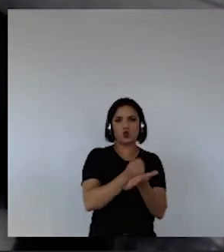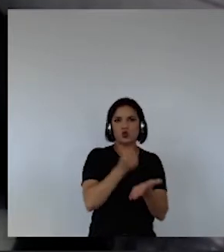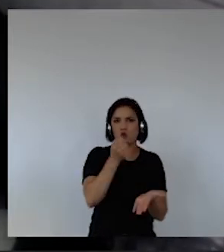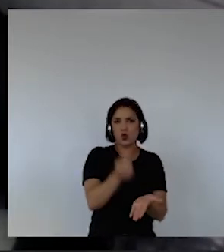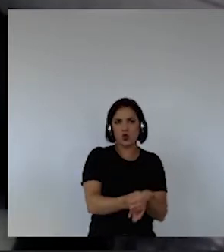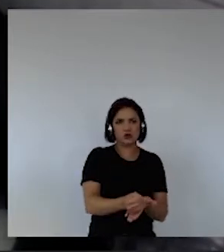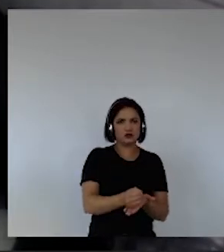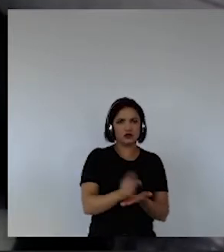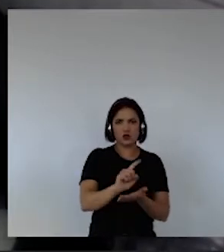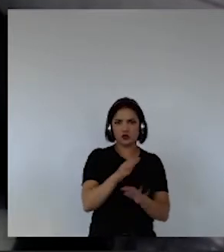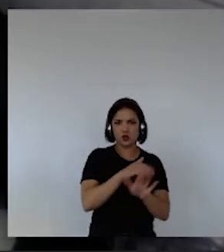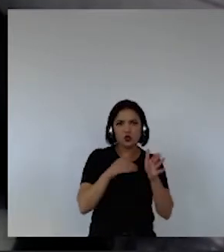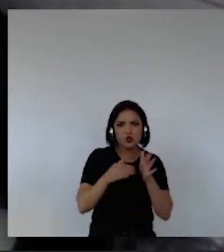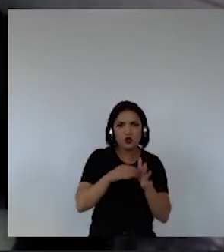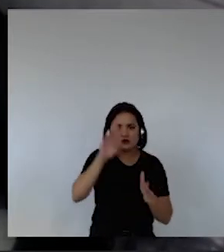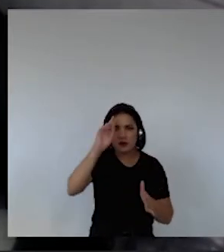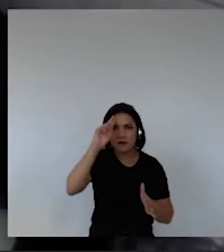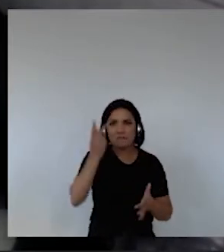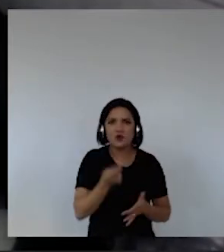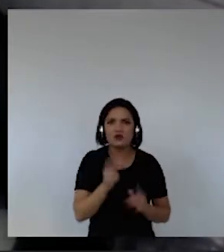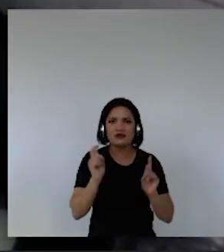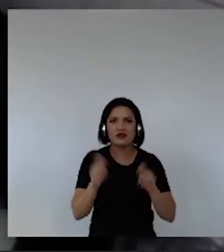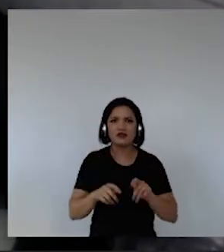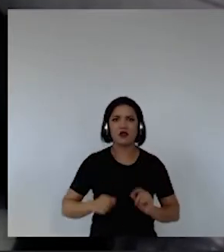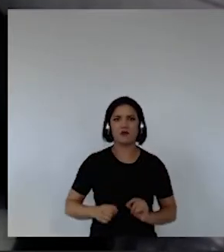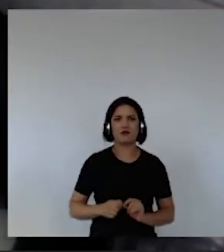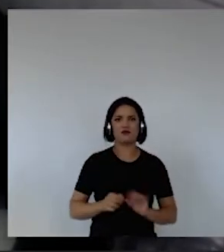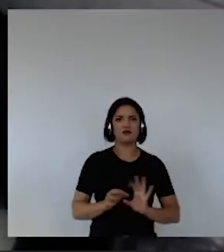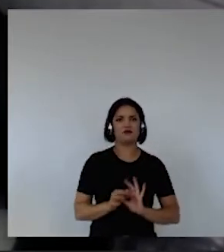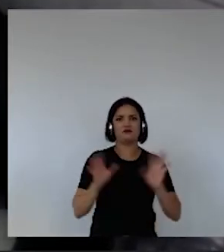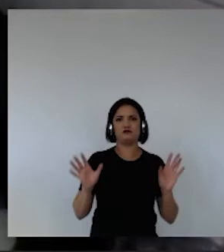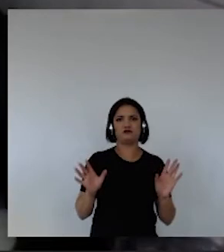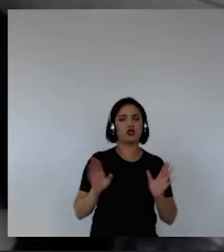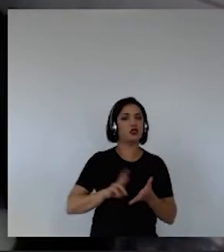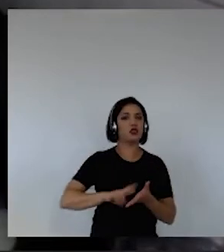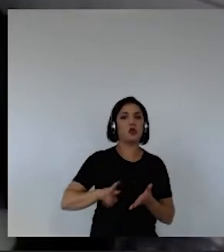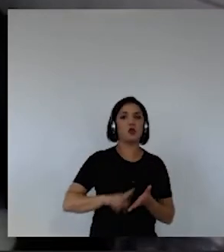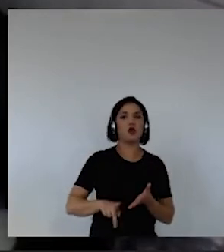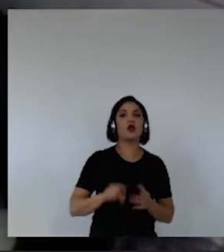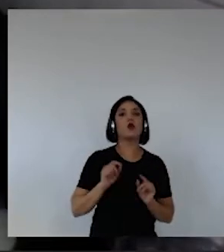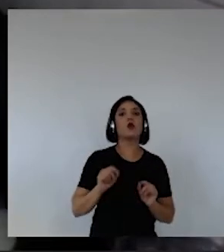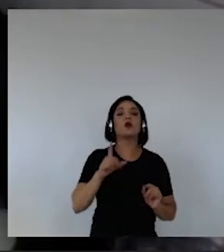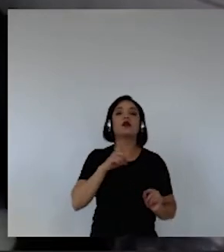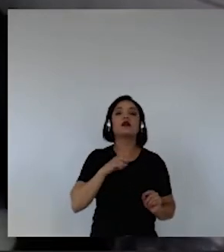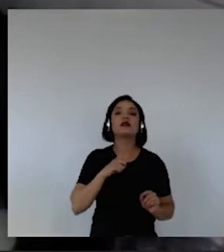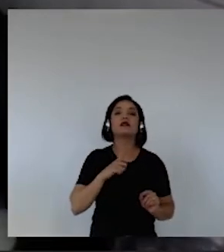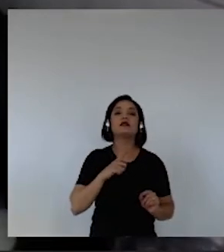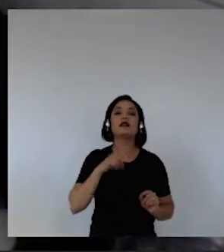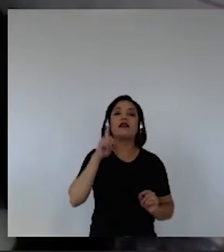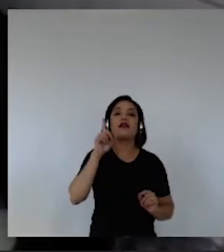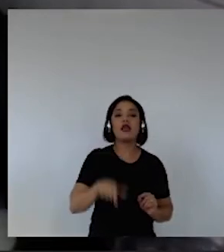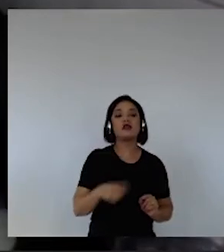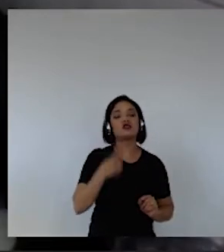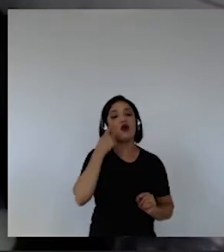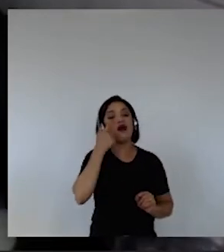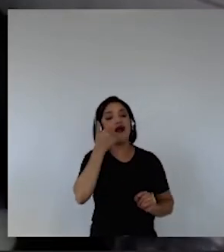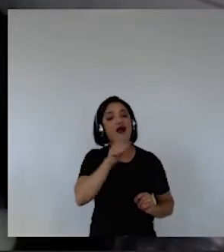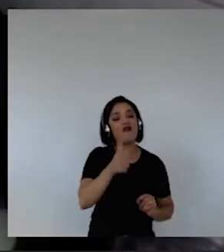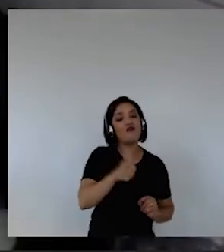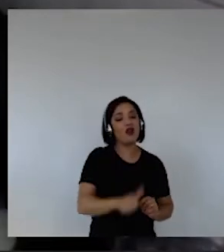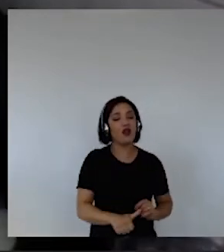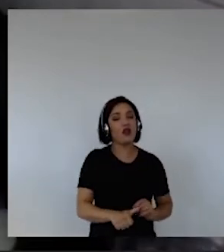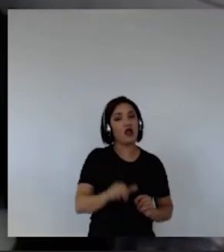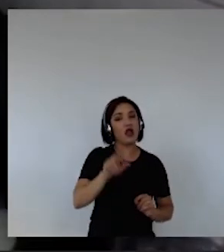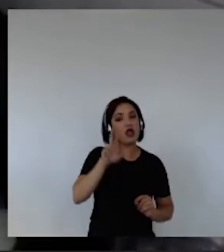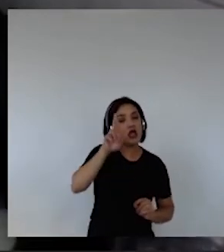todas as hipóteses que pretendem um efeito liberatório. Não, o efeito que se pretende é revisitar o